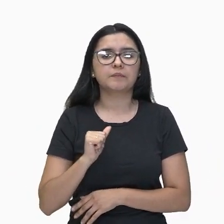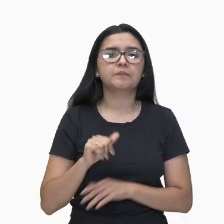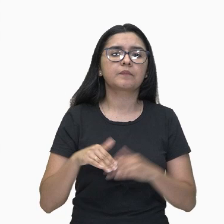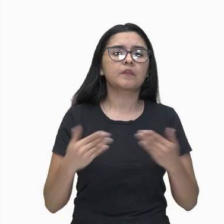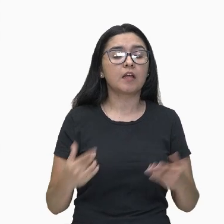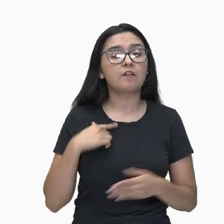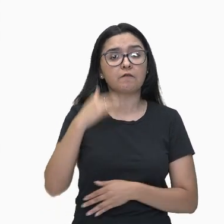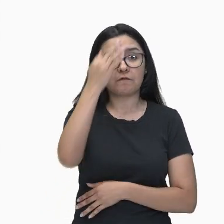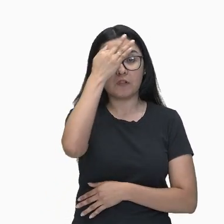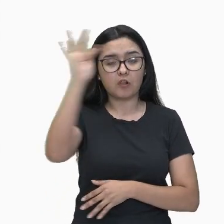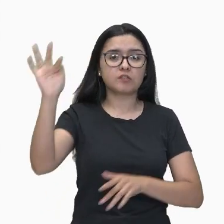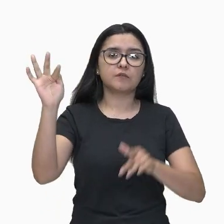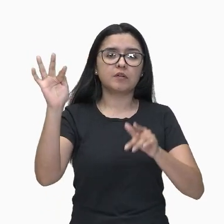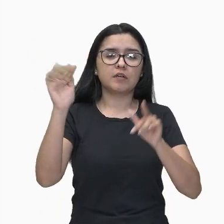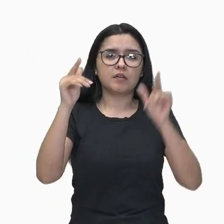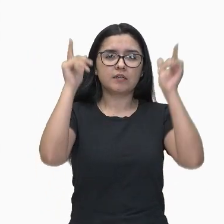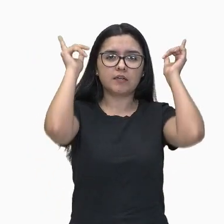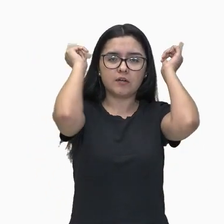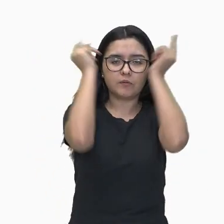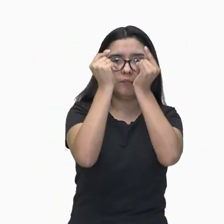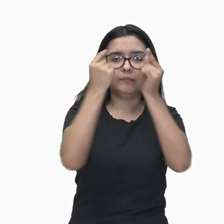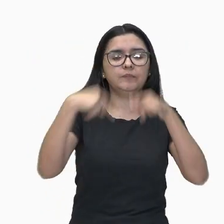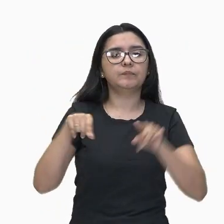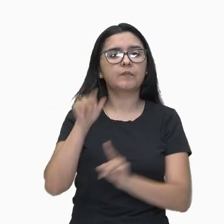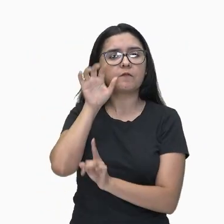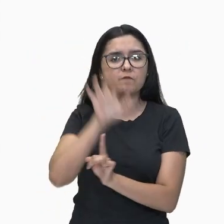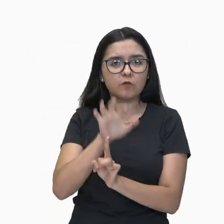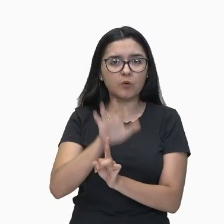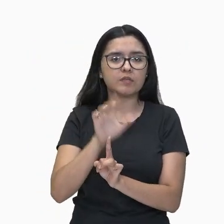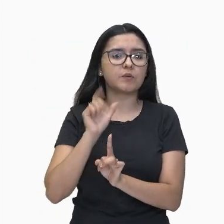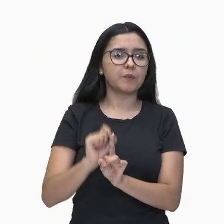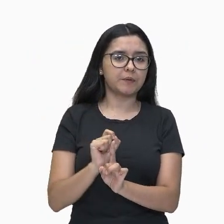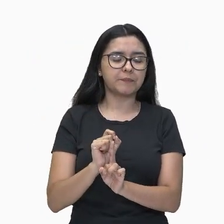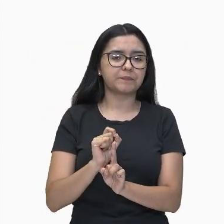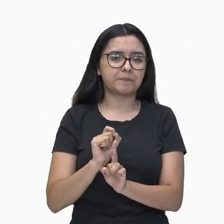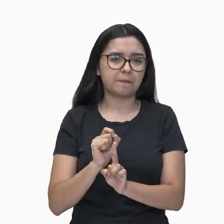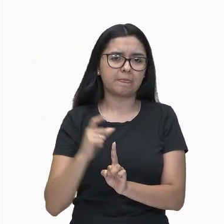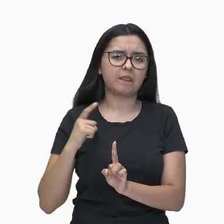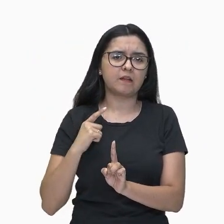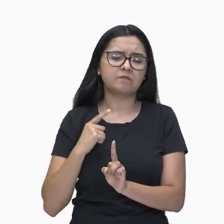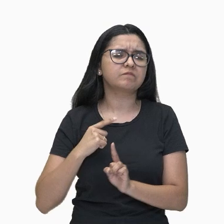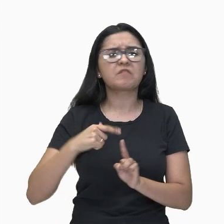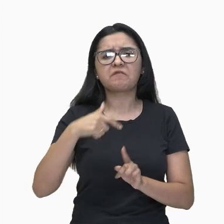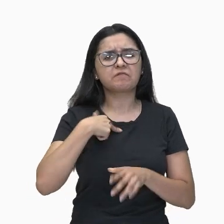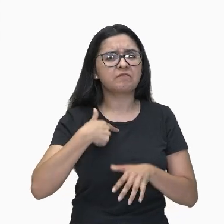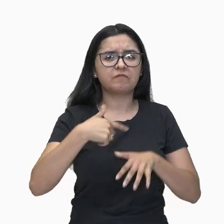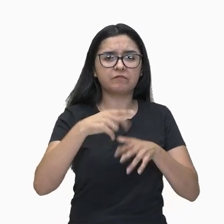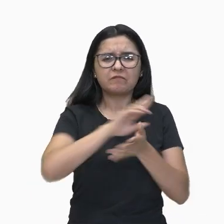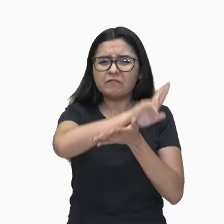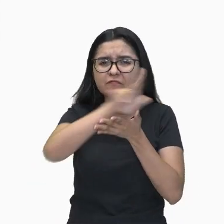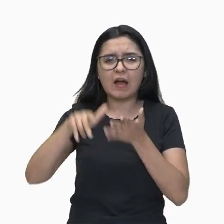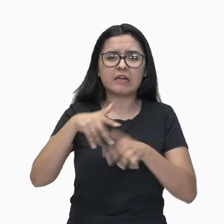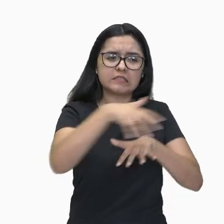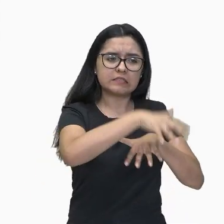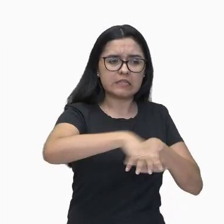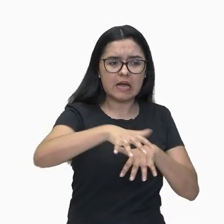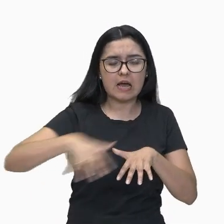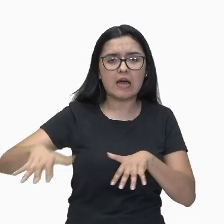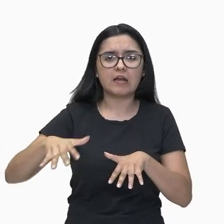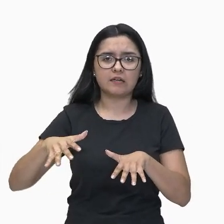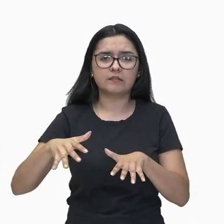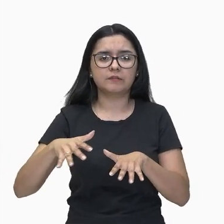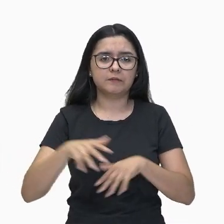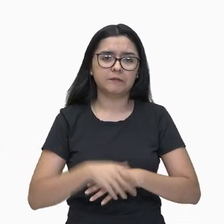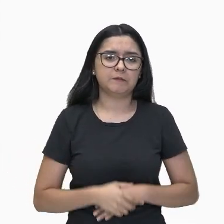grego, com influência, né, que estendeu, como eu falei, por várias áreas do conhecimento, né, a ética, a